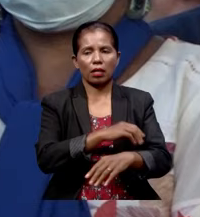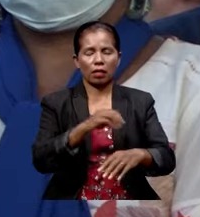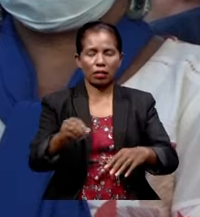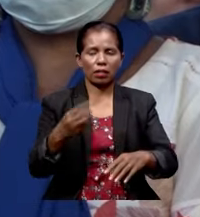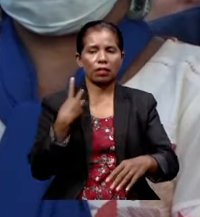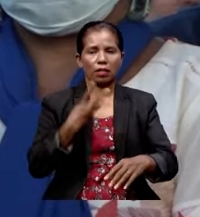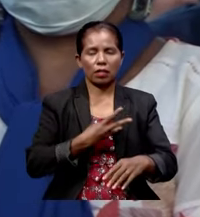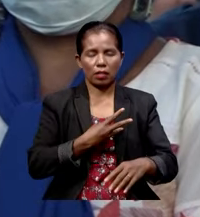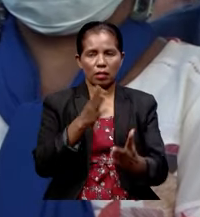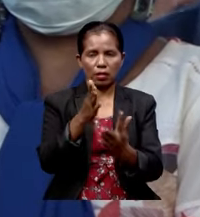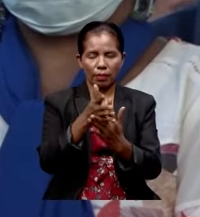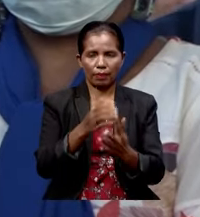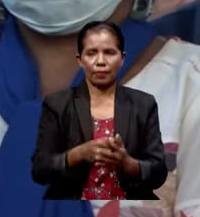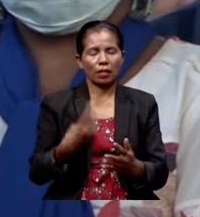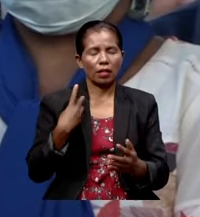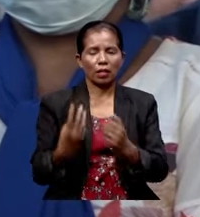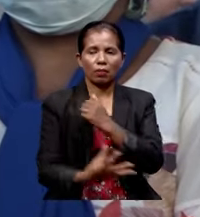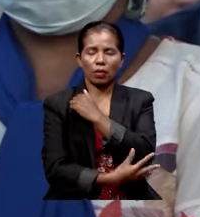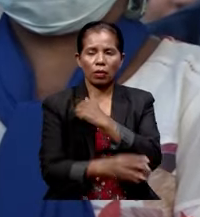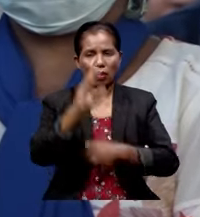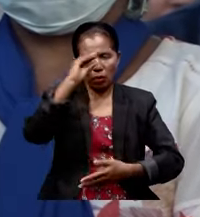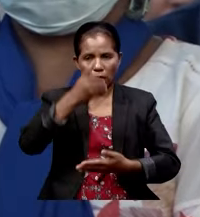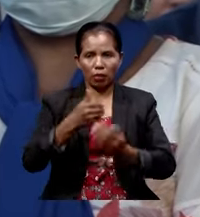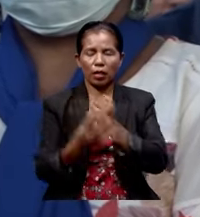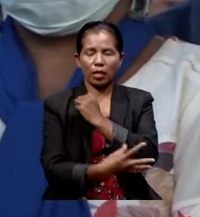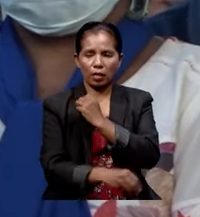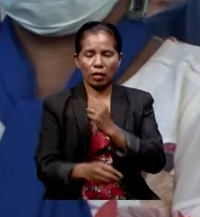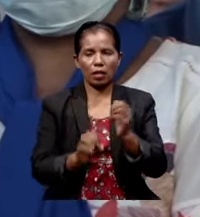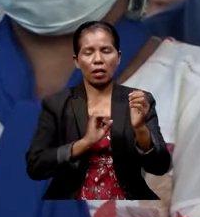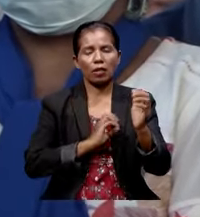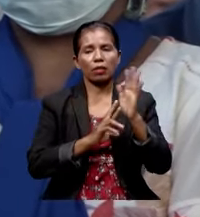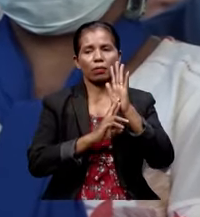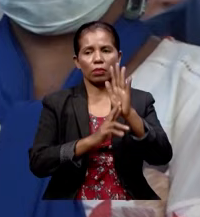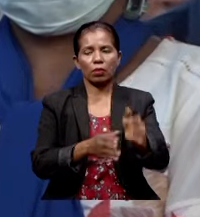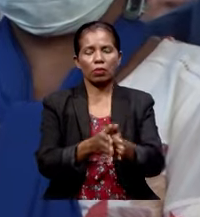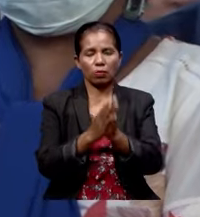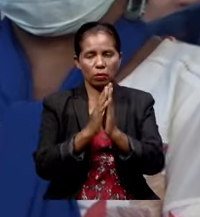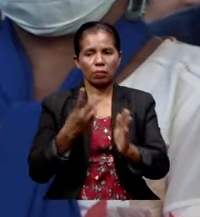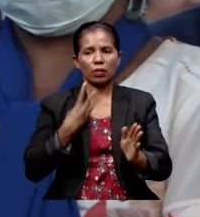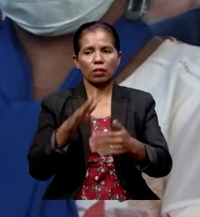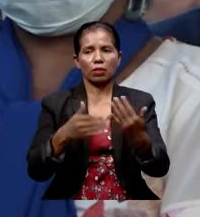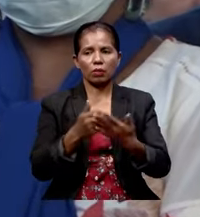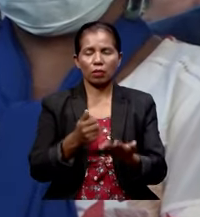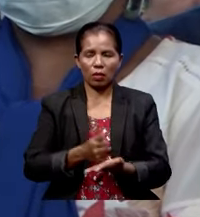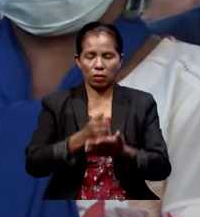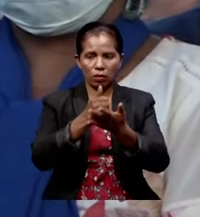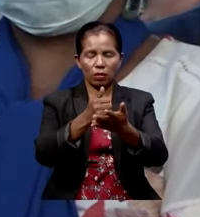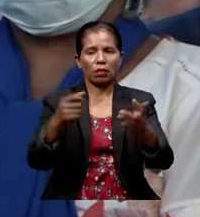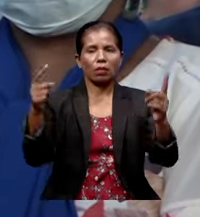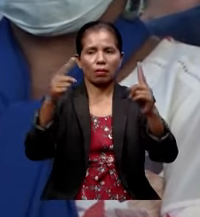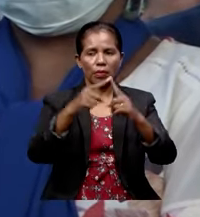leet. Ami, au representa usi familia, usi para ita ututu, tau matan ba,